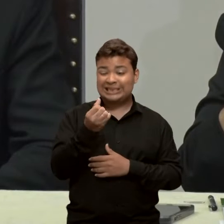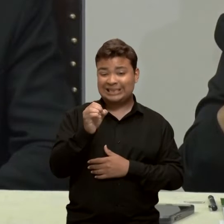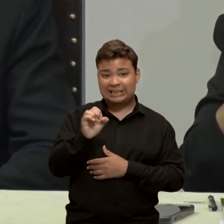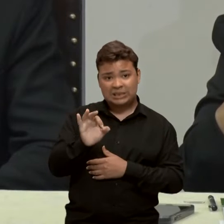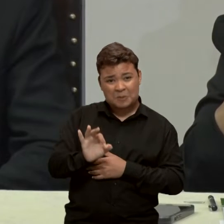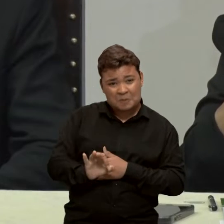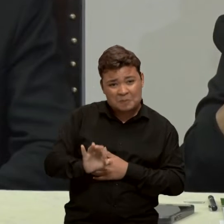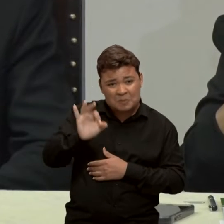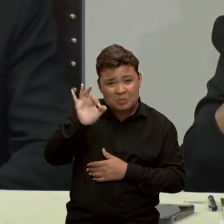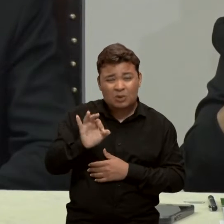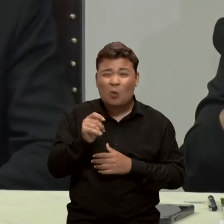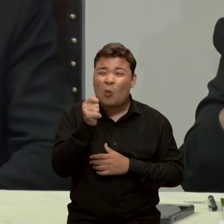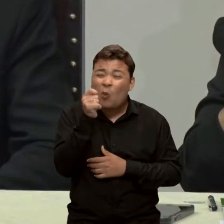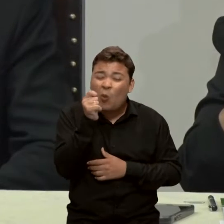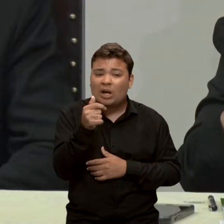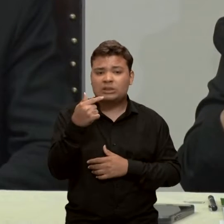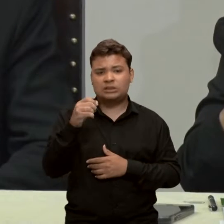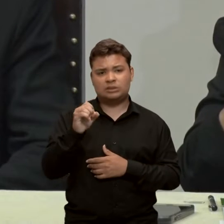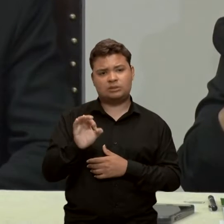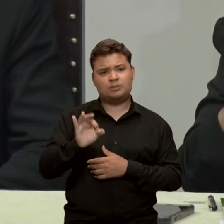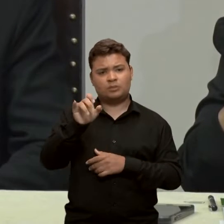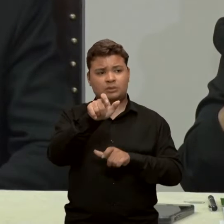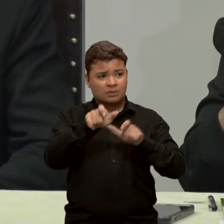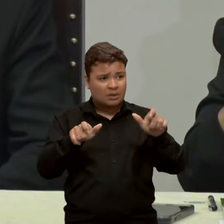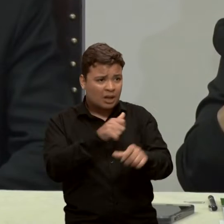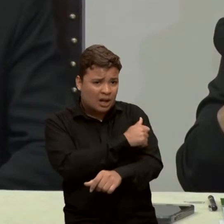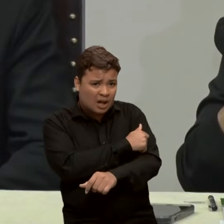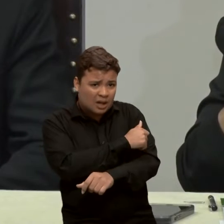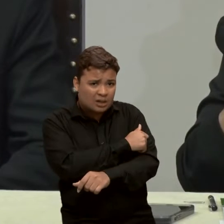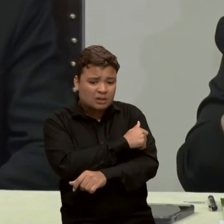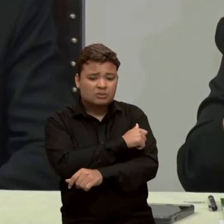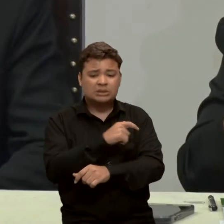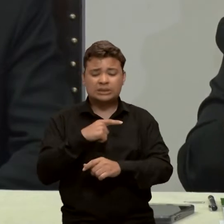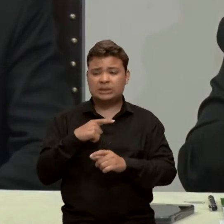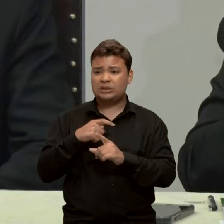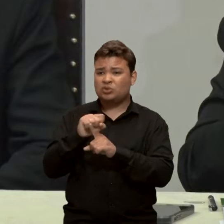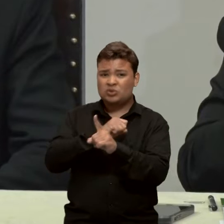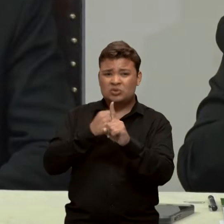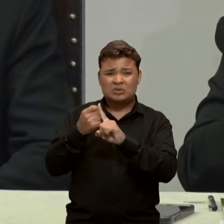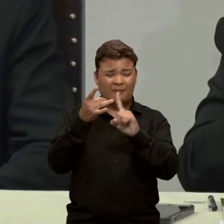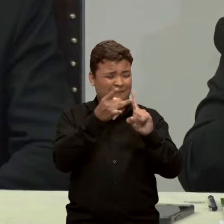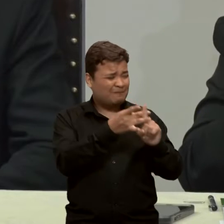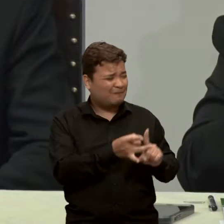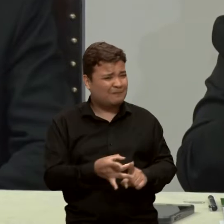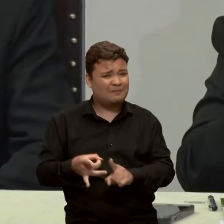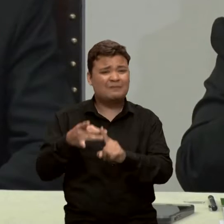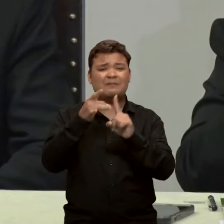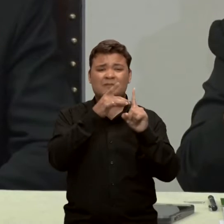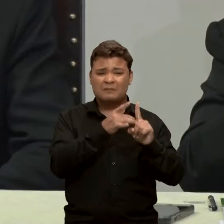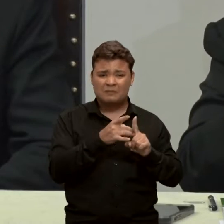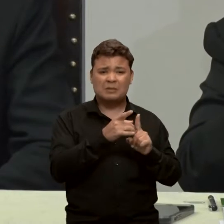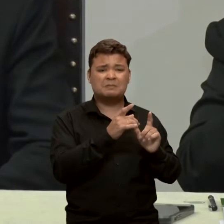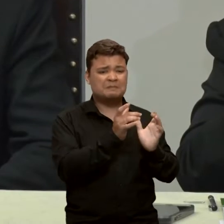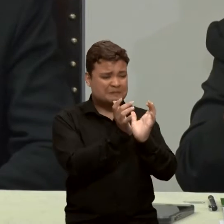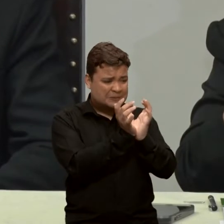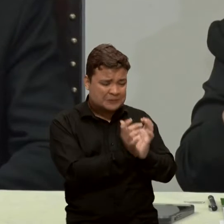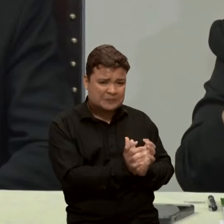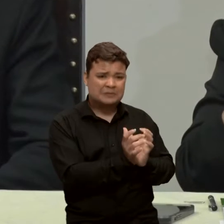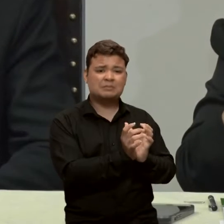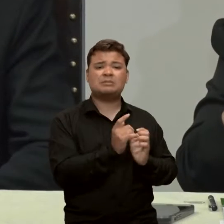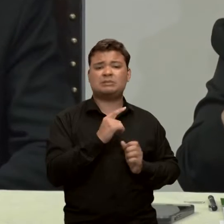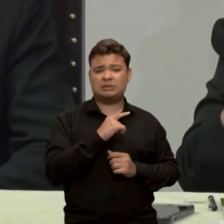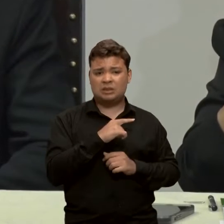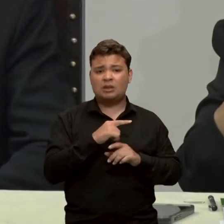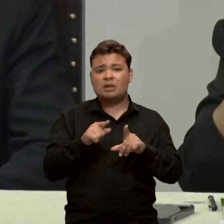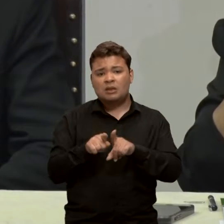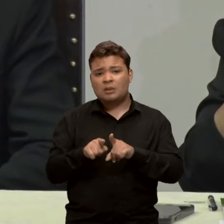né, quase aí 70% dos nossos alunos com uma alta vulnerabilidade social, em que nós